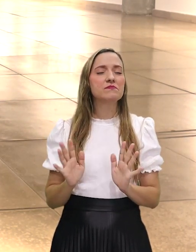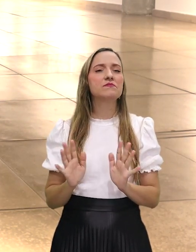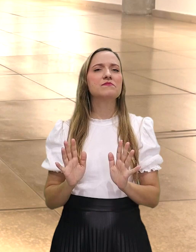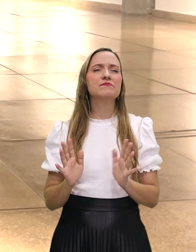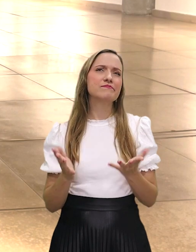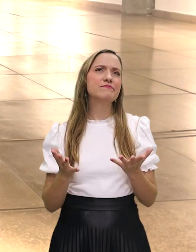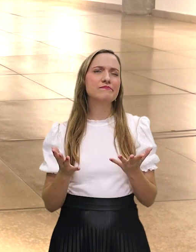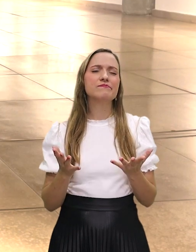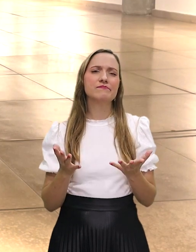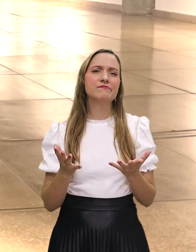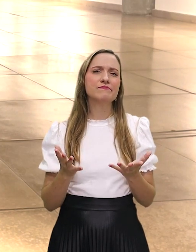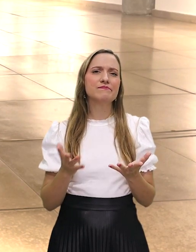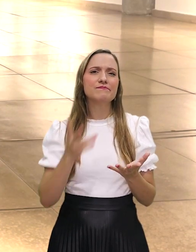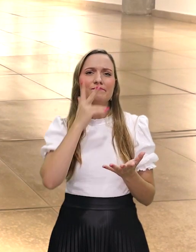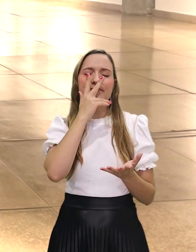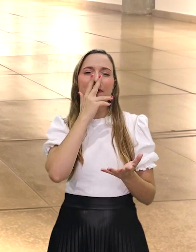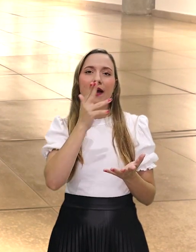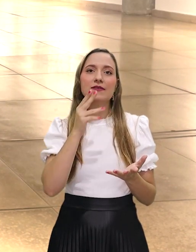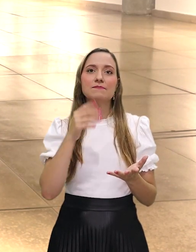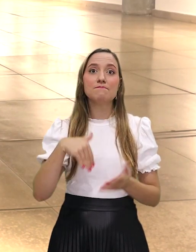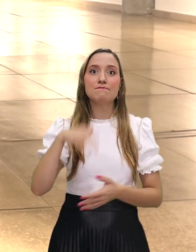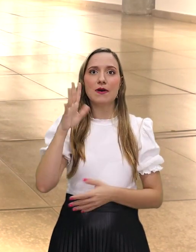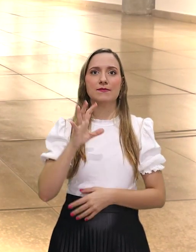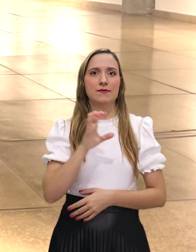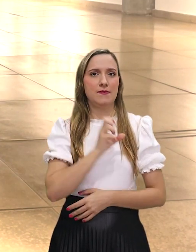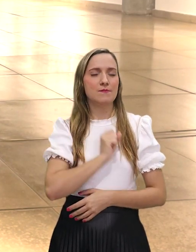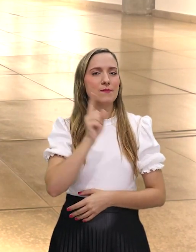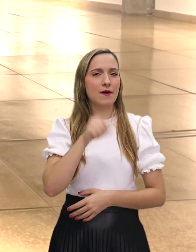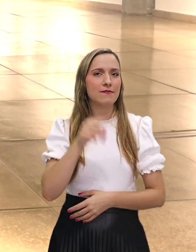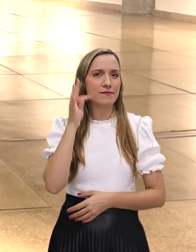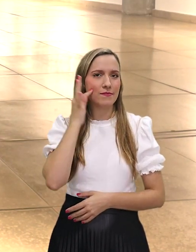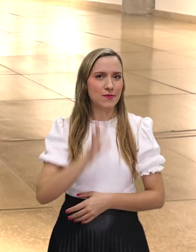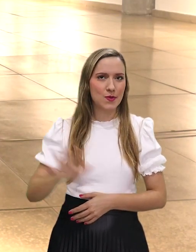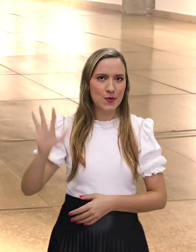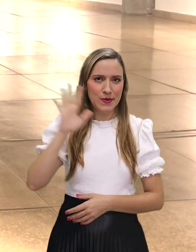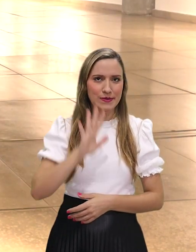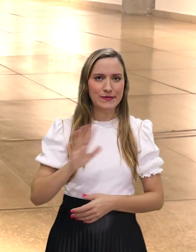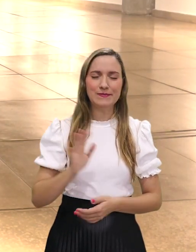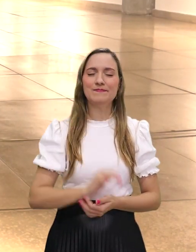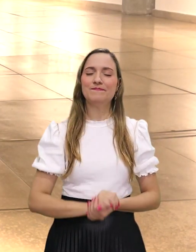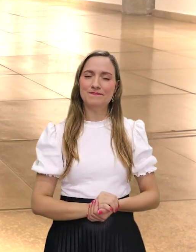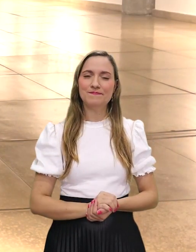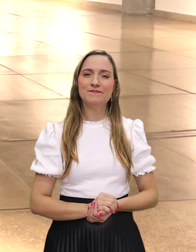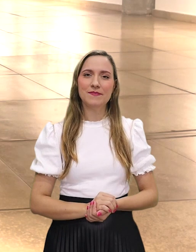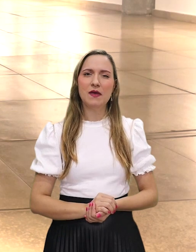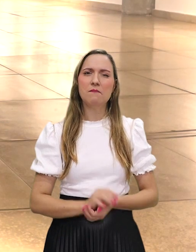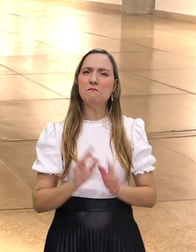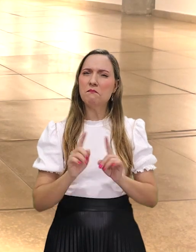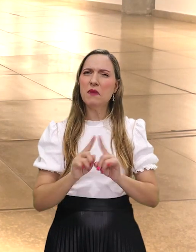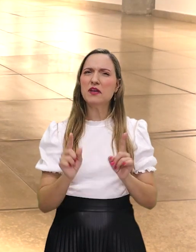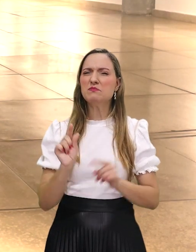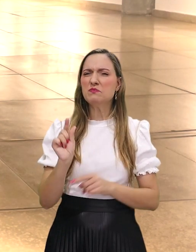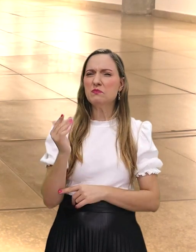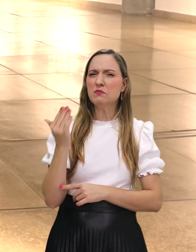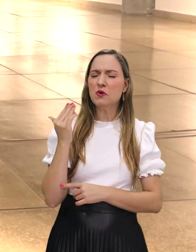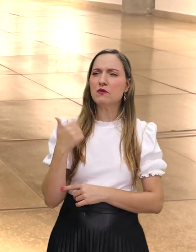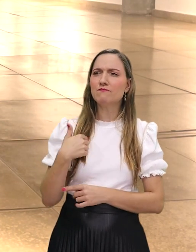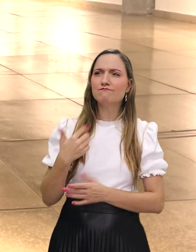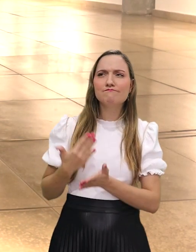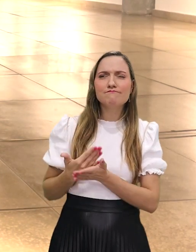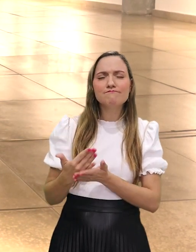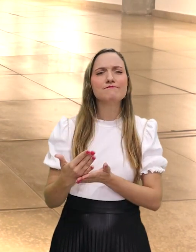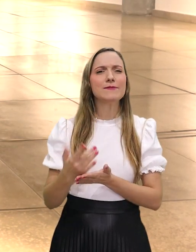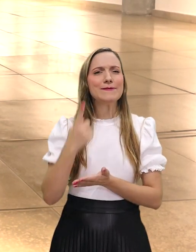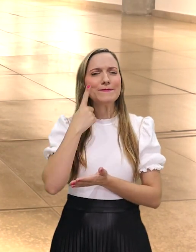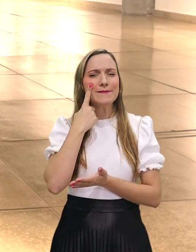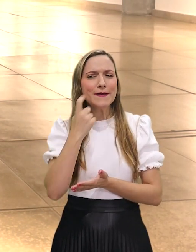assim, a parte teórica desse trabalho, né? Vai ser mais recentemente que eu começo a me concentrar um pouco mais nessa parte.